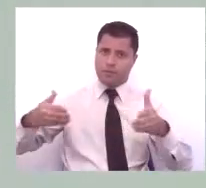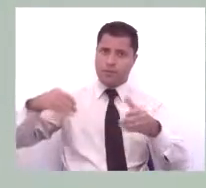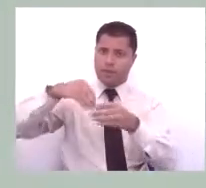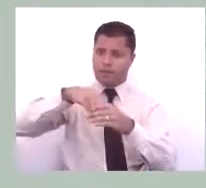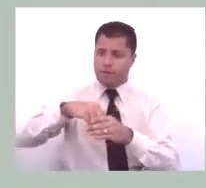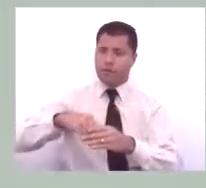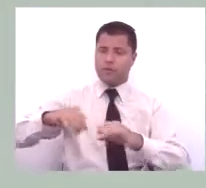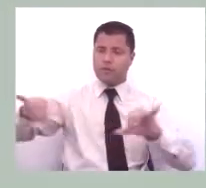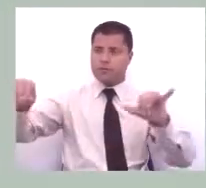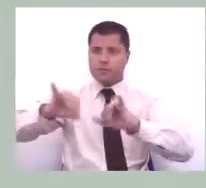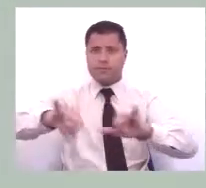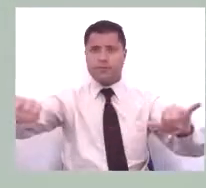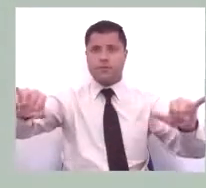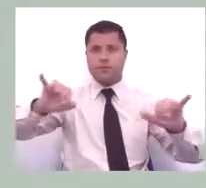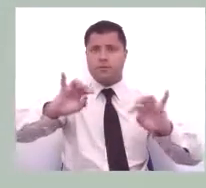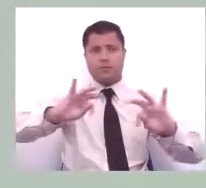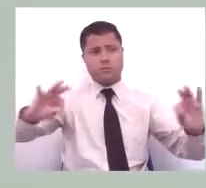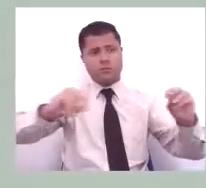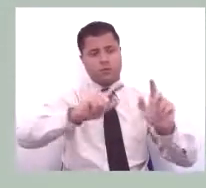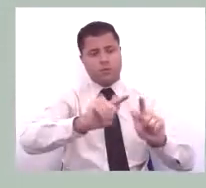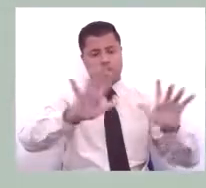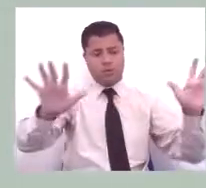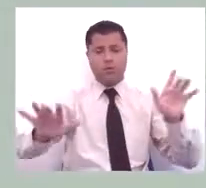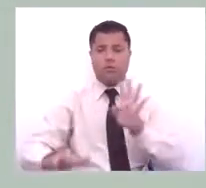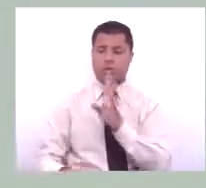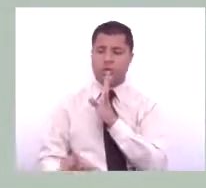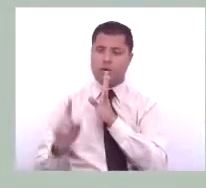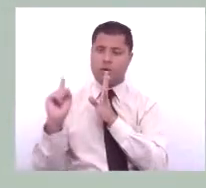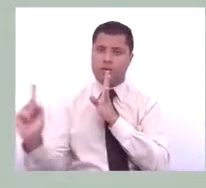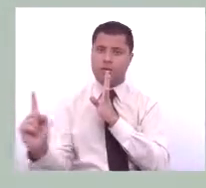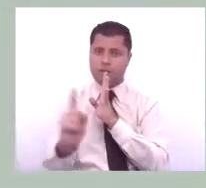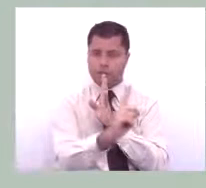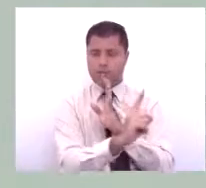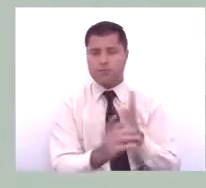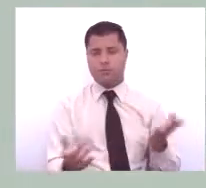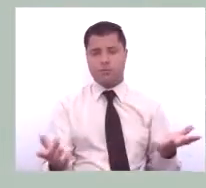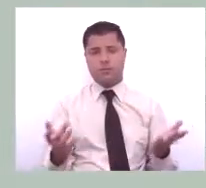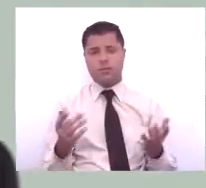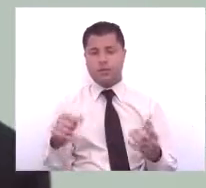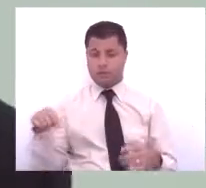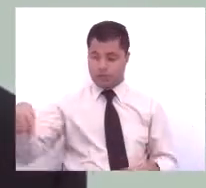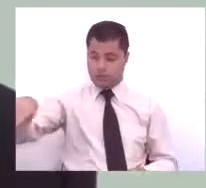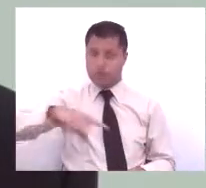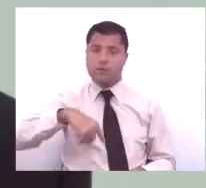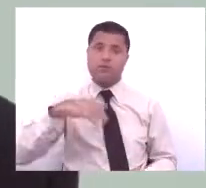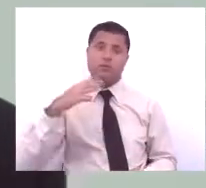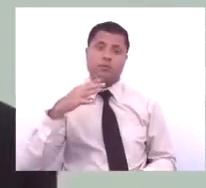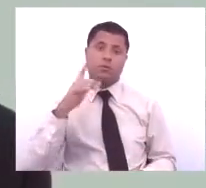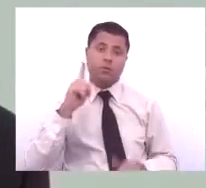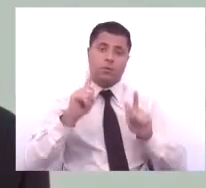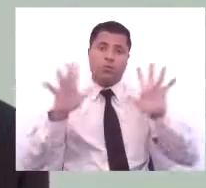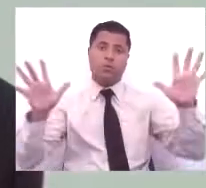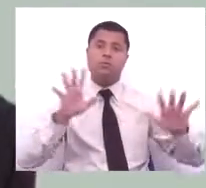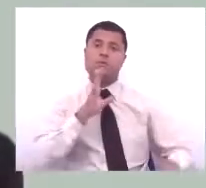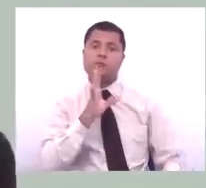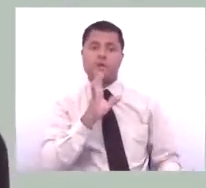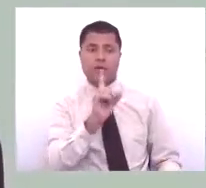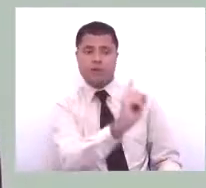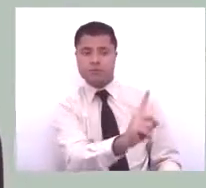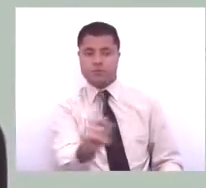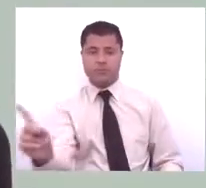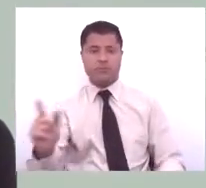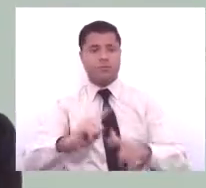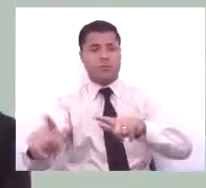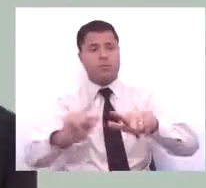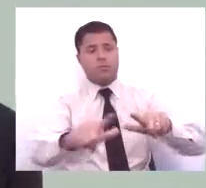cidade de Guarulhos. São pessoas que conhecem os problemas da cidade de Guarulhos. E o que nós tivemos? Tivemos